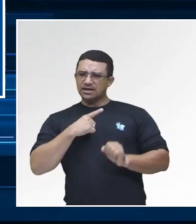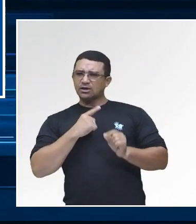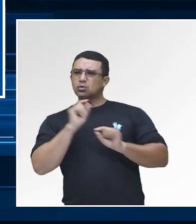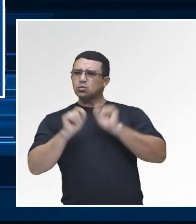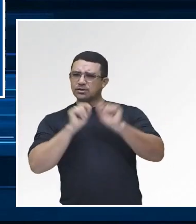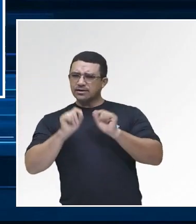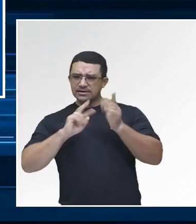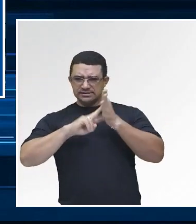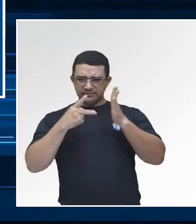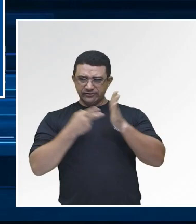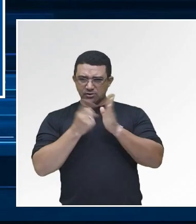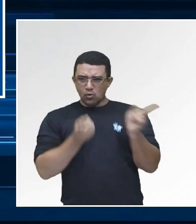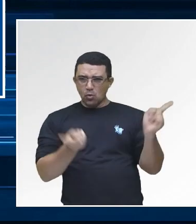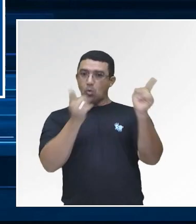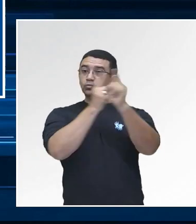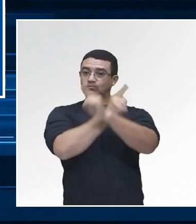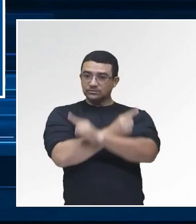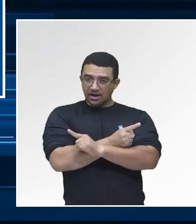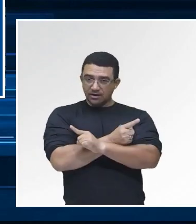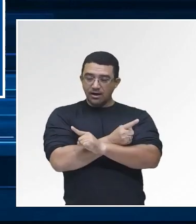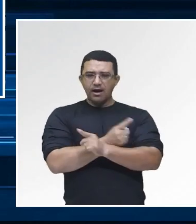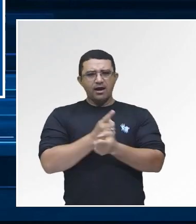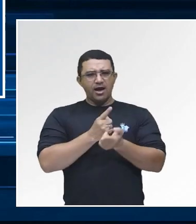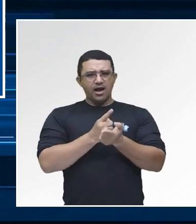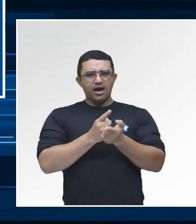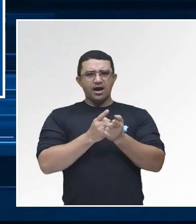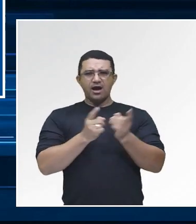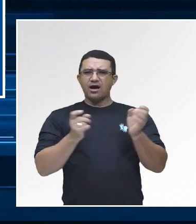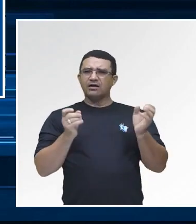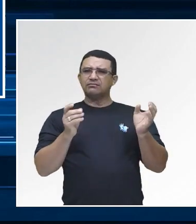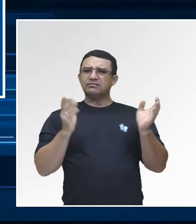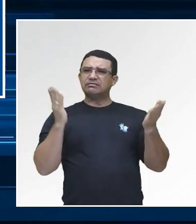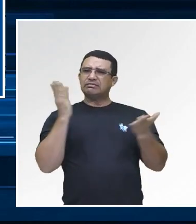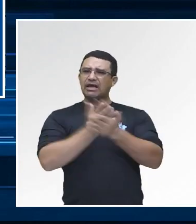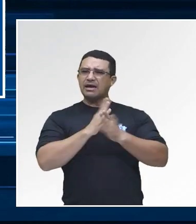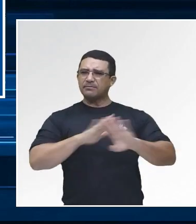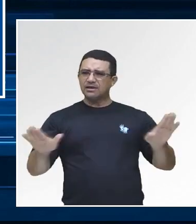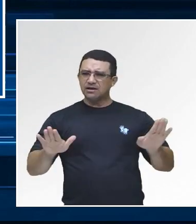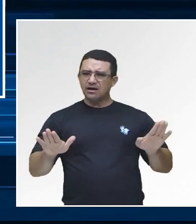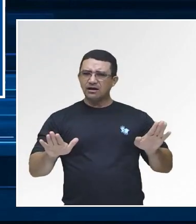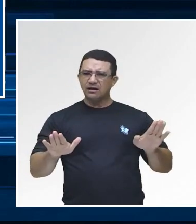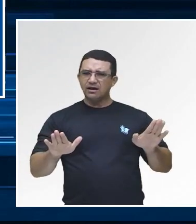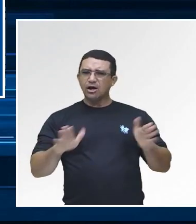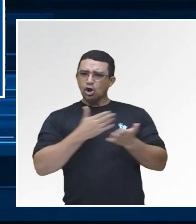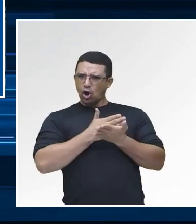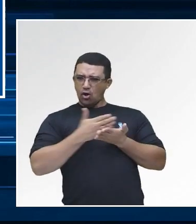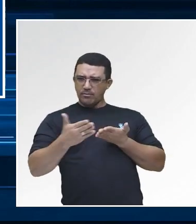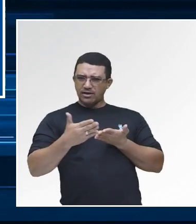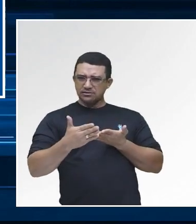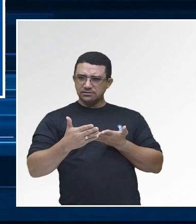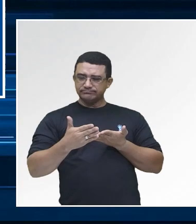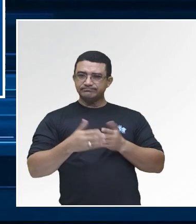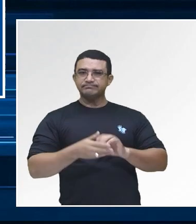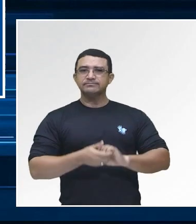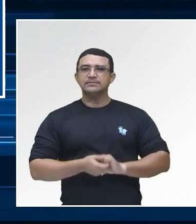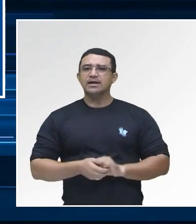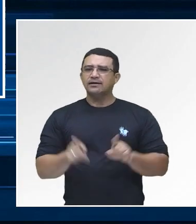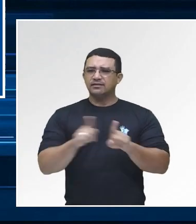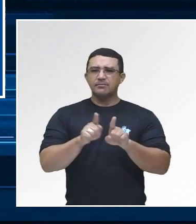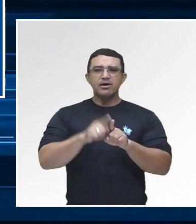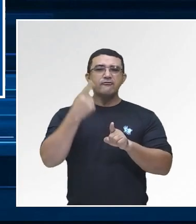né, oposto entre termina e começa. Vimos outra figura de linguagem